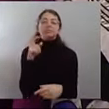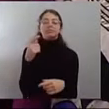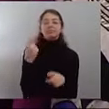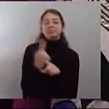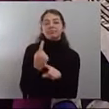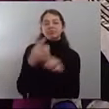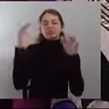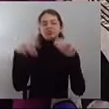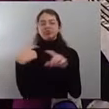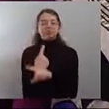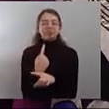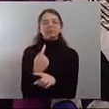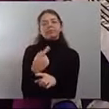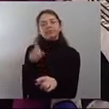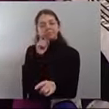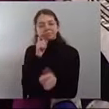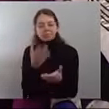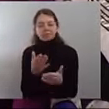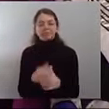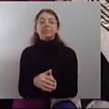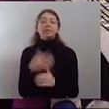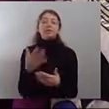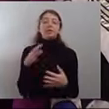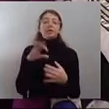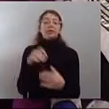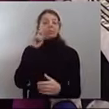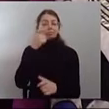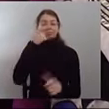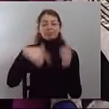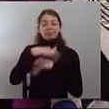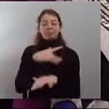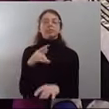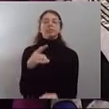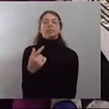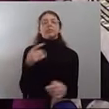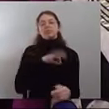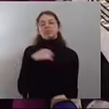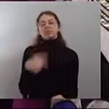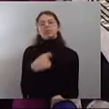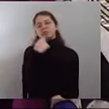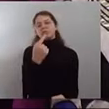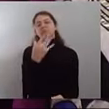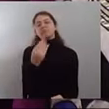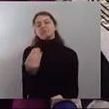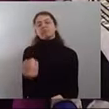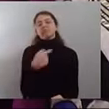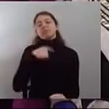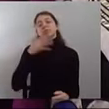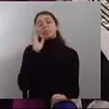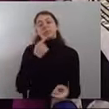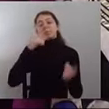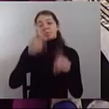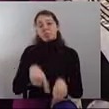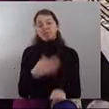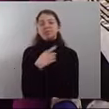intempéries. E aqui devo dizer, quanto à proteção civil, que muitos já ouvimos o Sr. Presidente dizer, e voltámos a ouvir esta tarde, desde dezembro, que